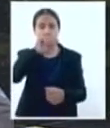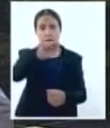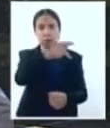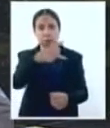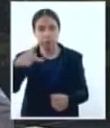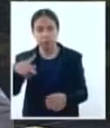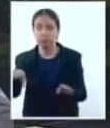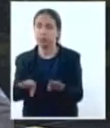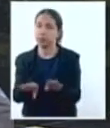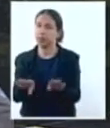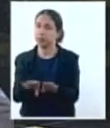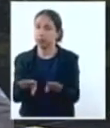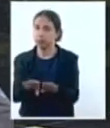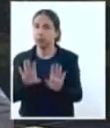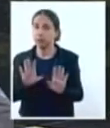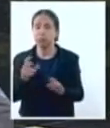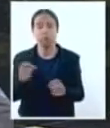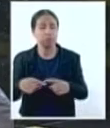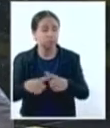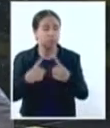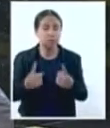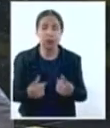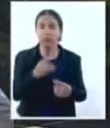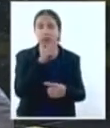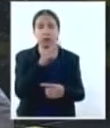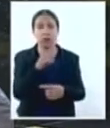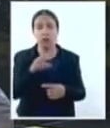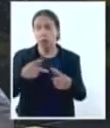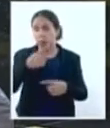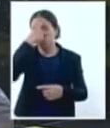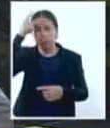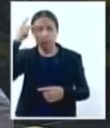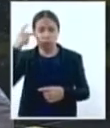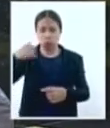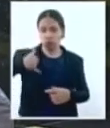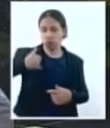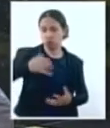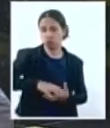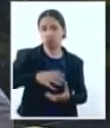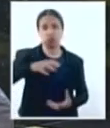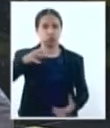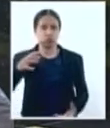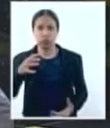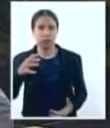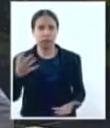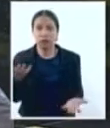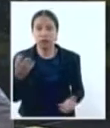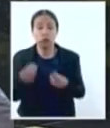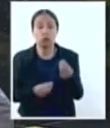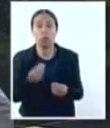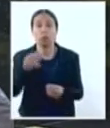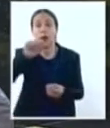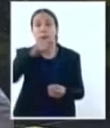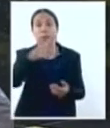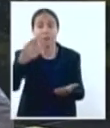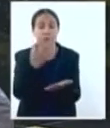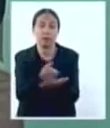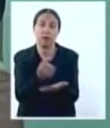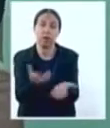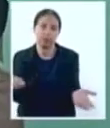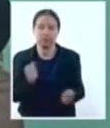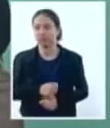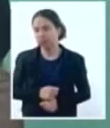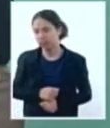muito atualizadas, mas pessoas mais velhas, elas não têm essa habilidade. A referência que a maior parte da população tem é o